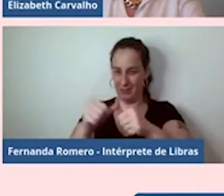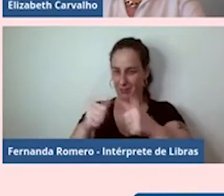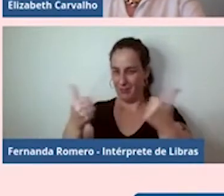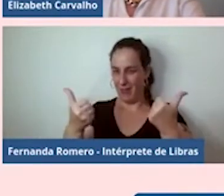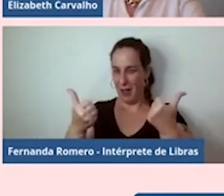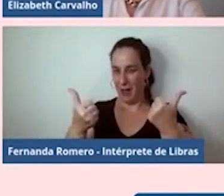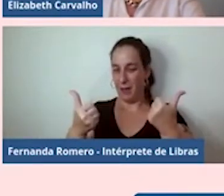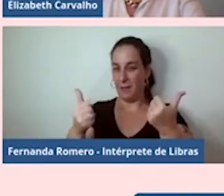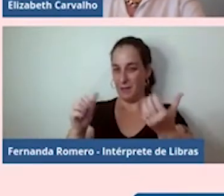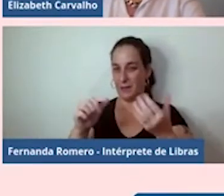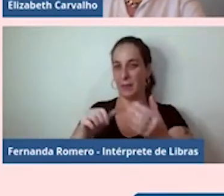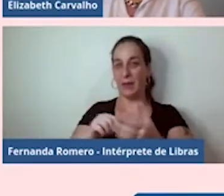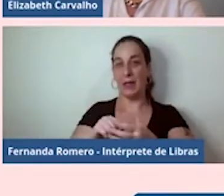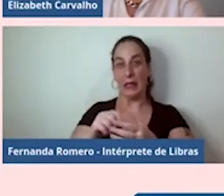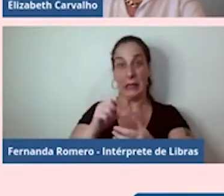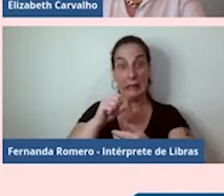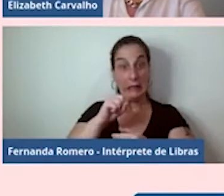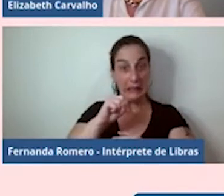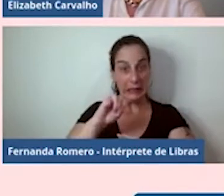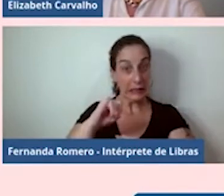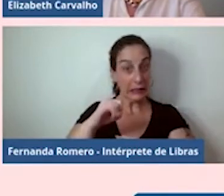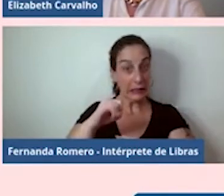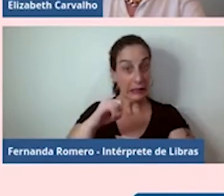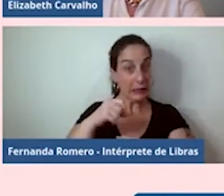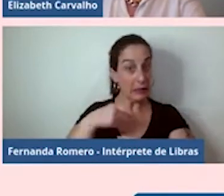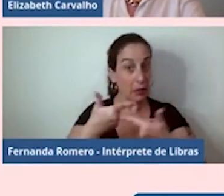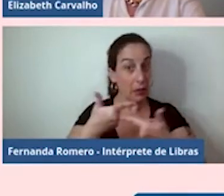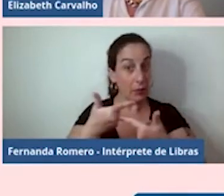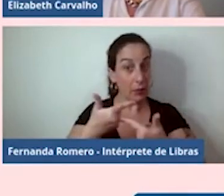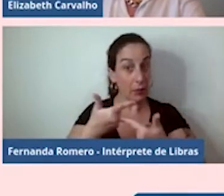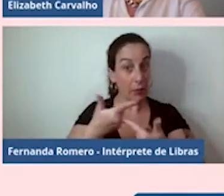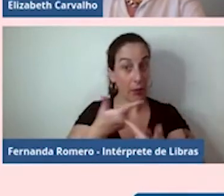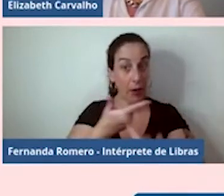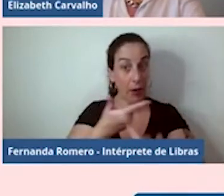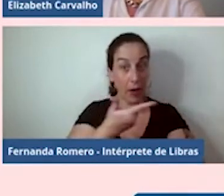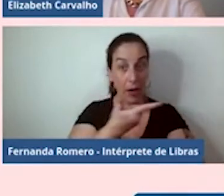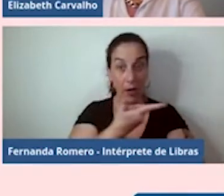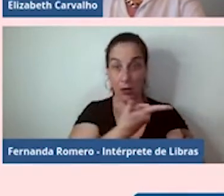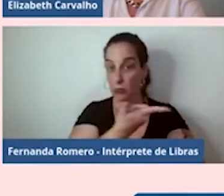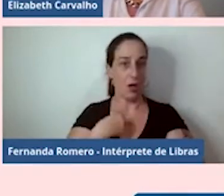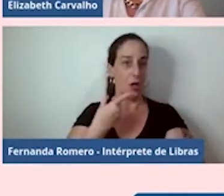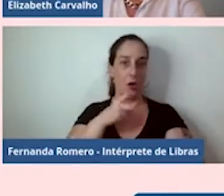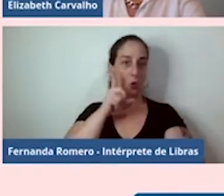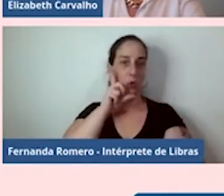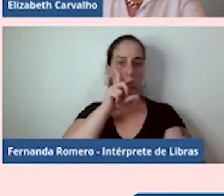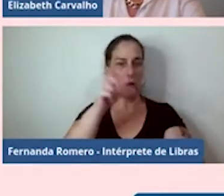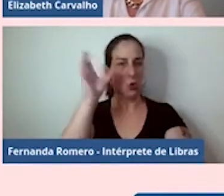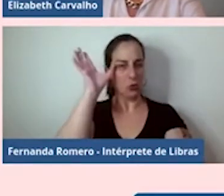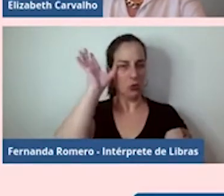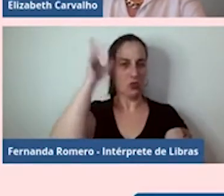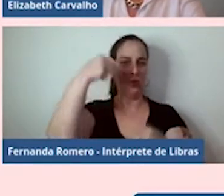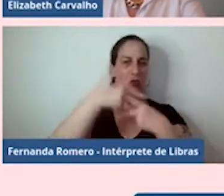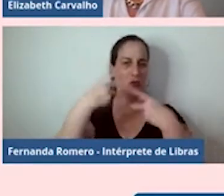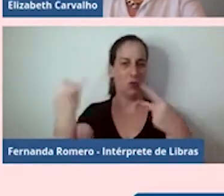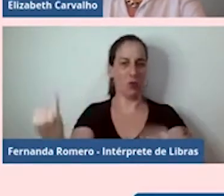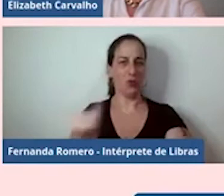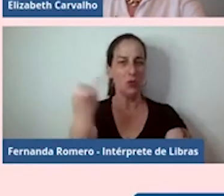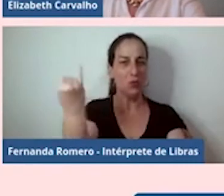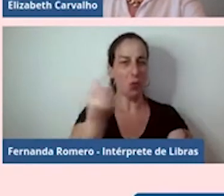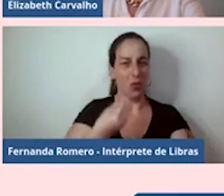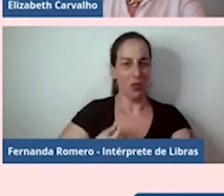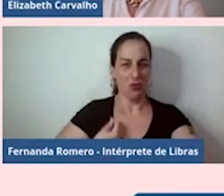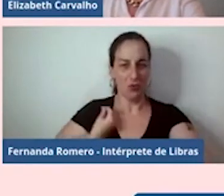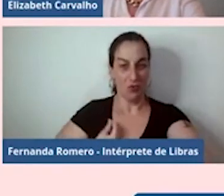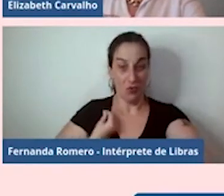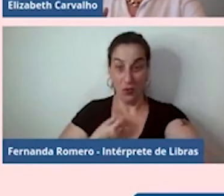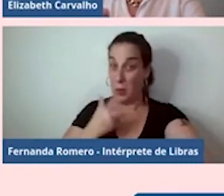40 anos, e se eu não tivesse a minha profissão, né, eu não teria conseguido tomar uma decisão tão importante na minha vida,